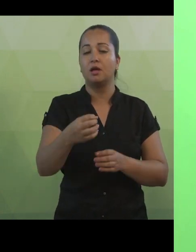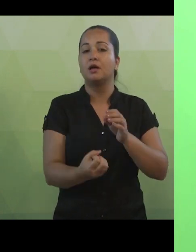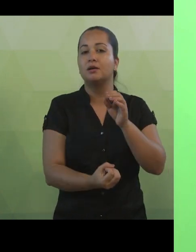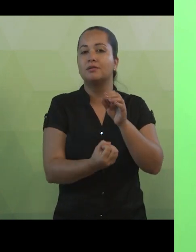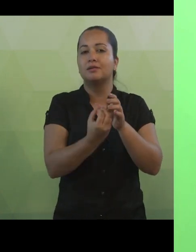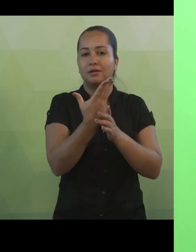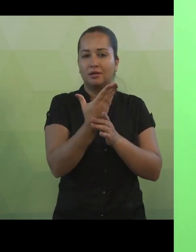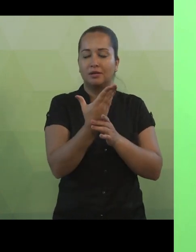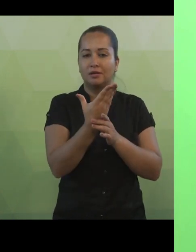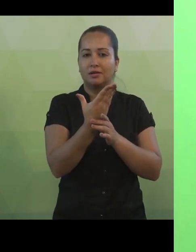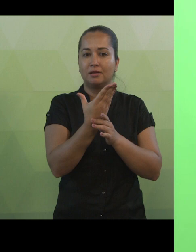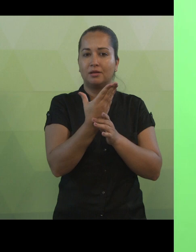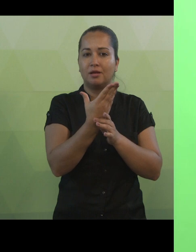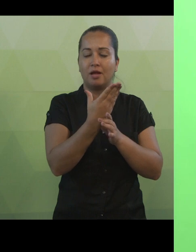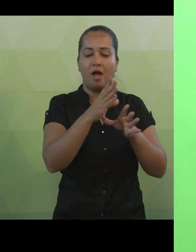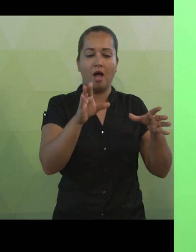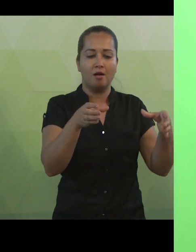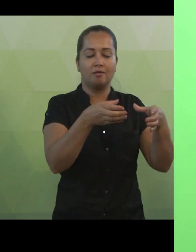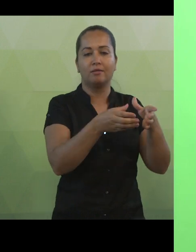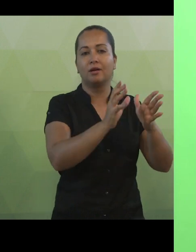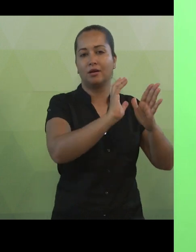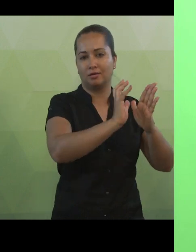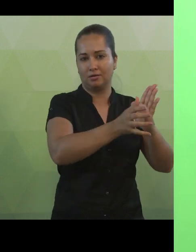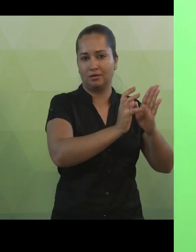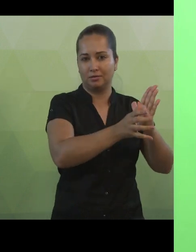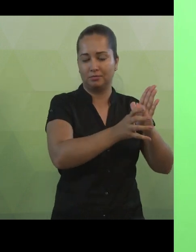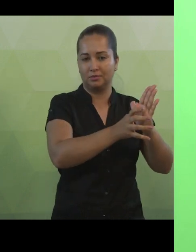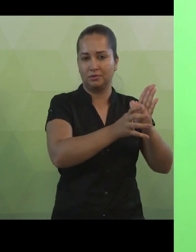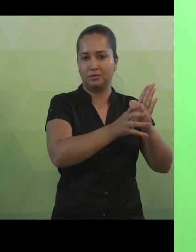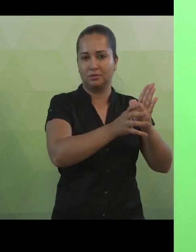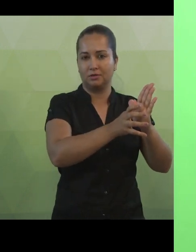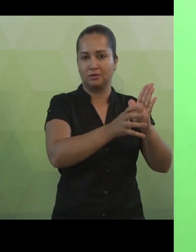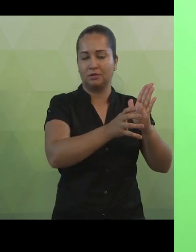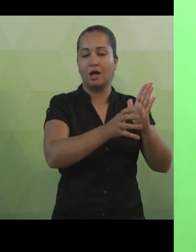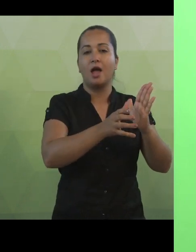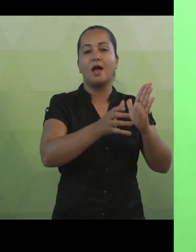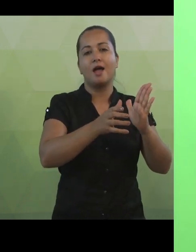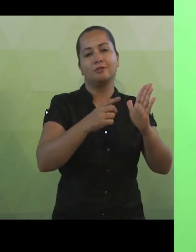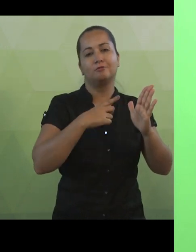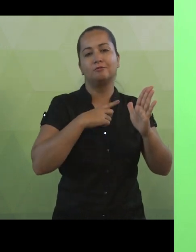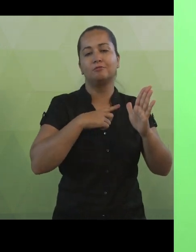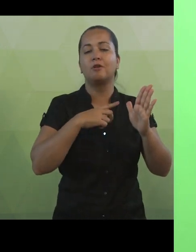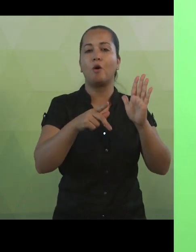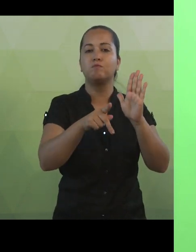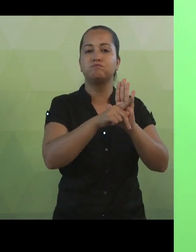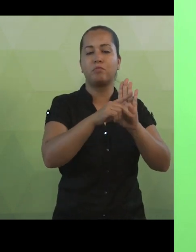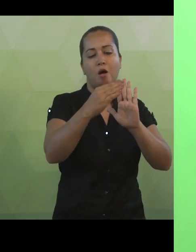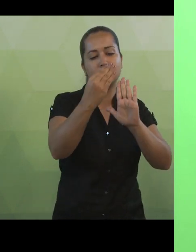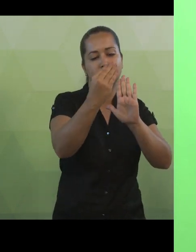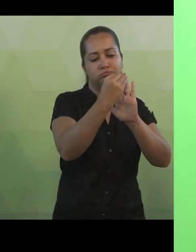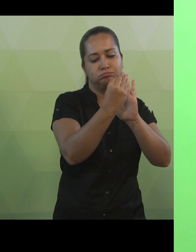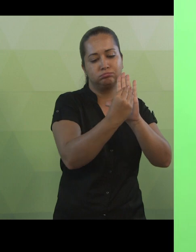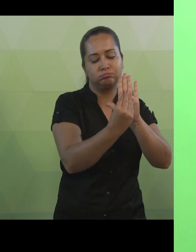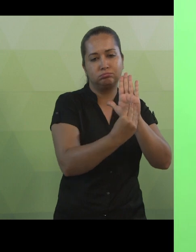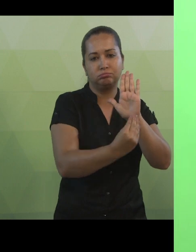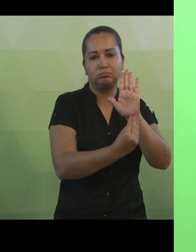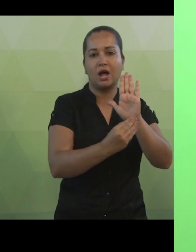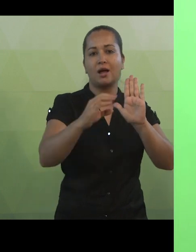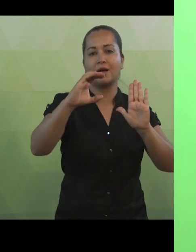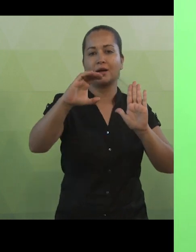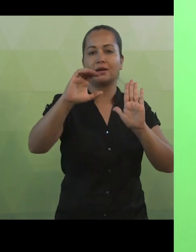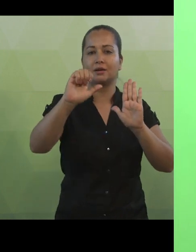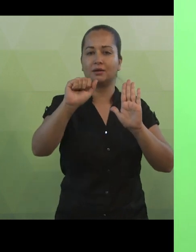instância, um outro banco de dados especial que é chamado de catálogo. E ele possui uma estrutura de